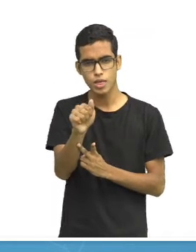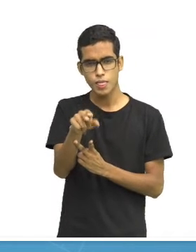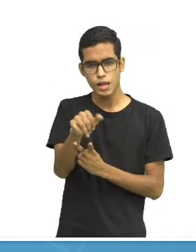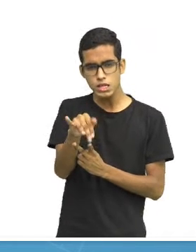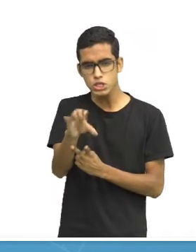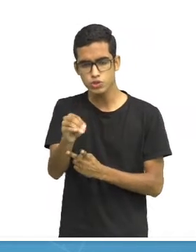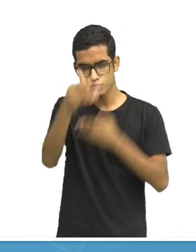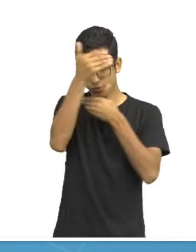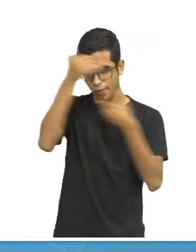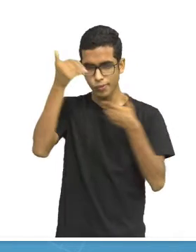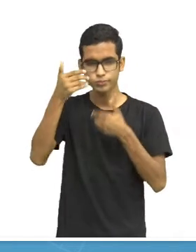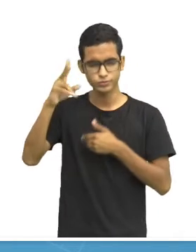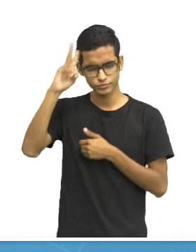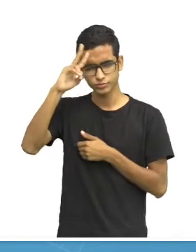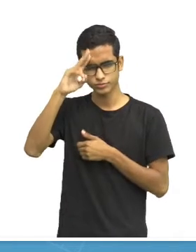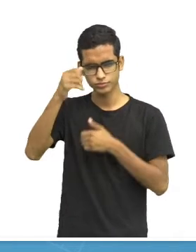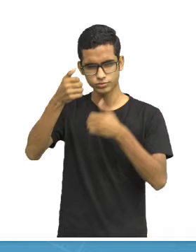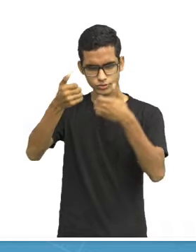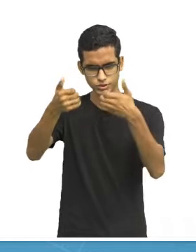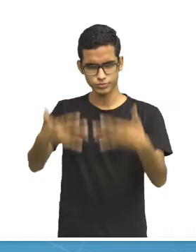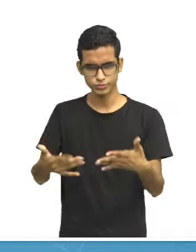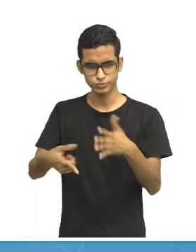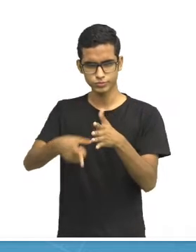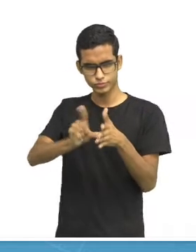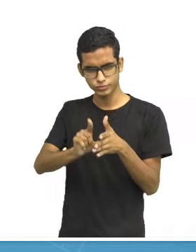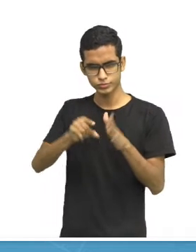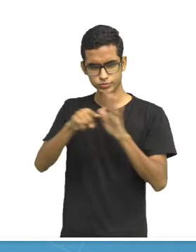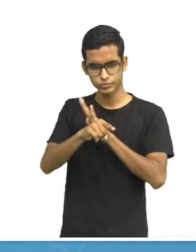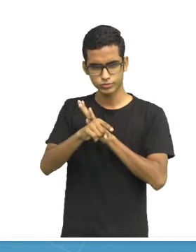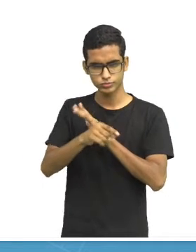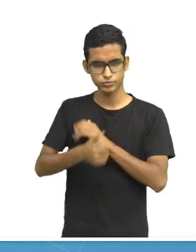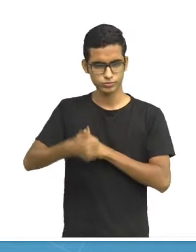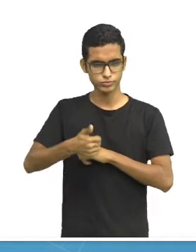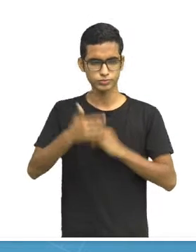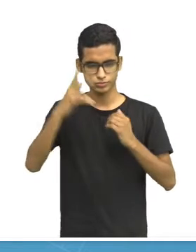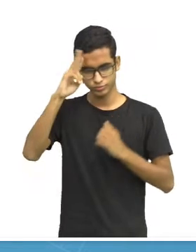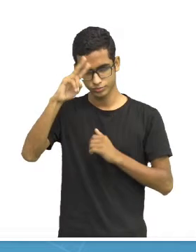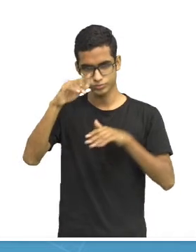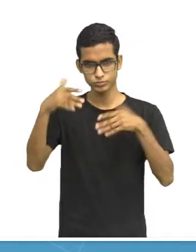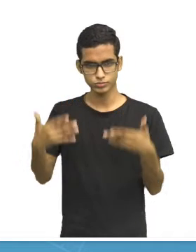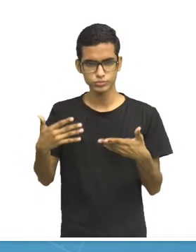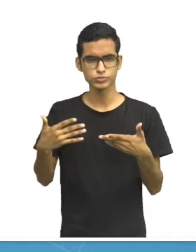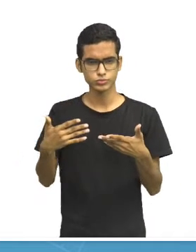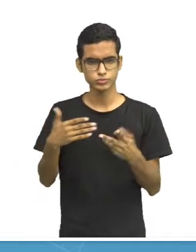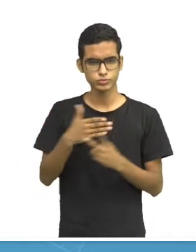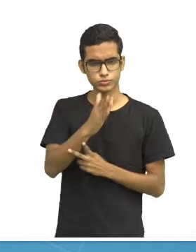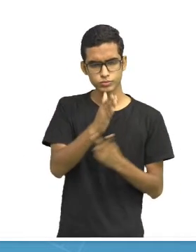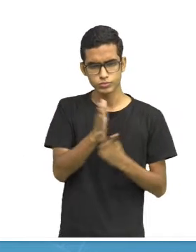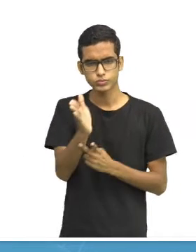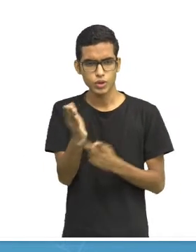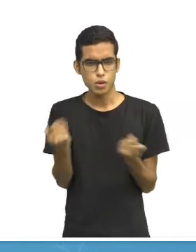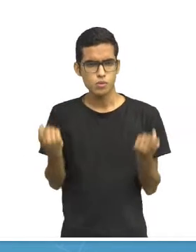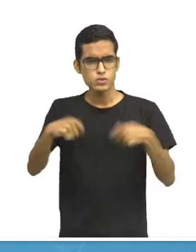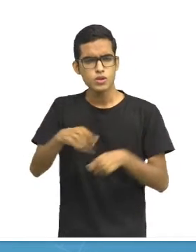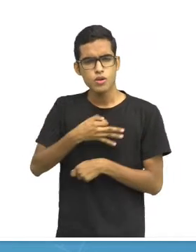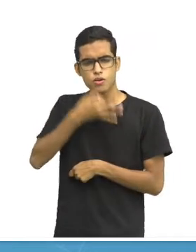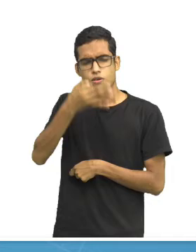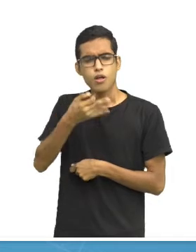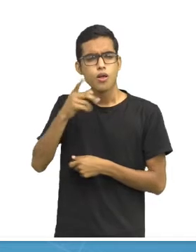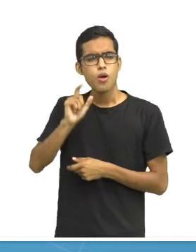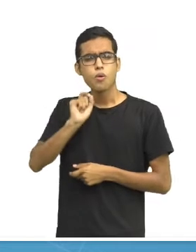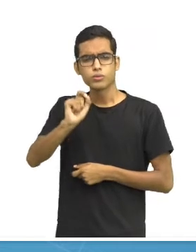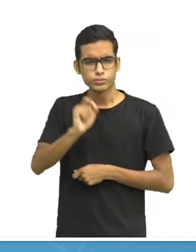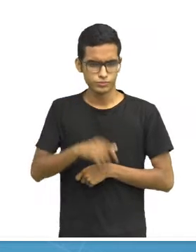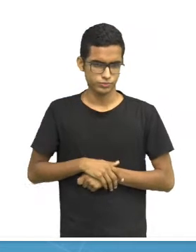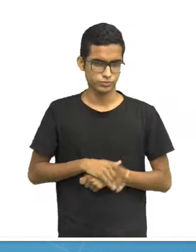já analisou na questão anterior. Sobre esses desdobramentos, podemos afirmar, tanto o cubismo